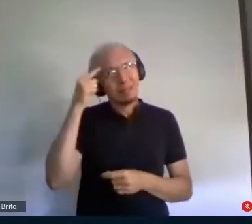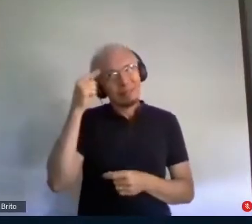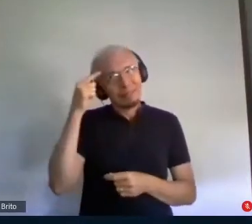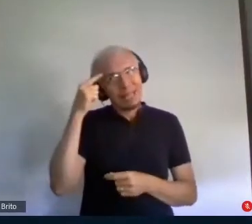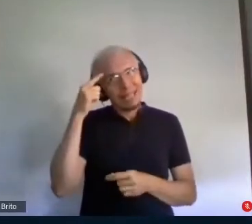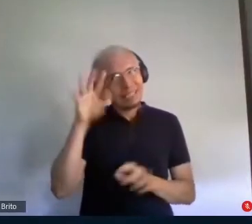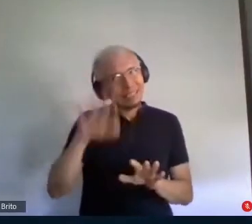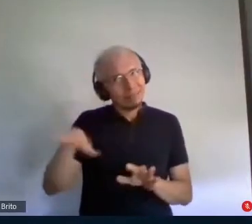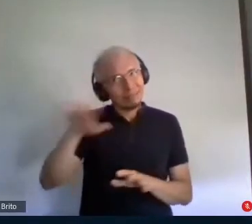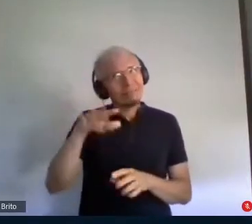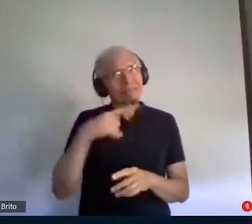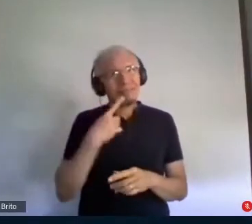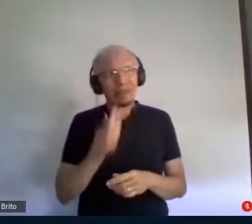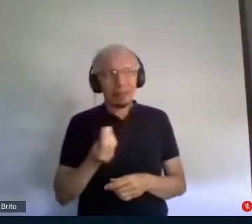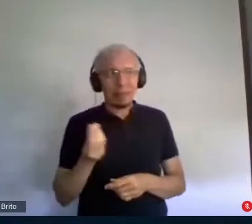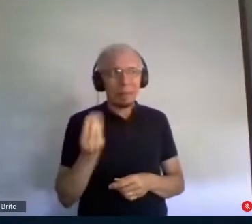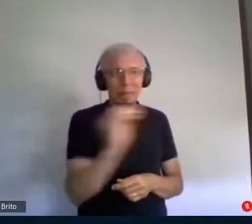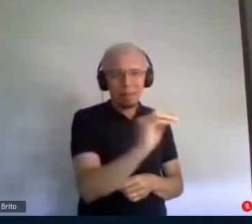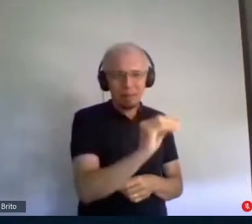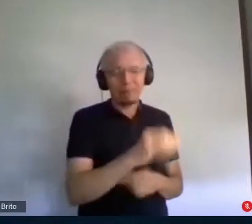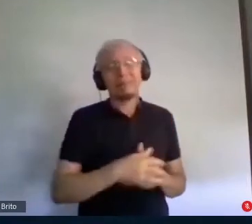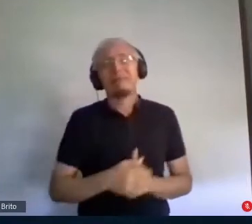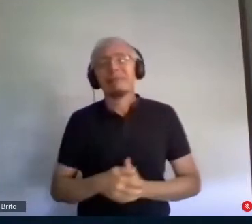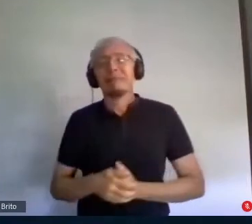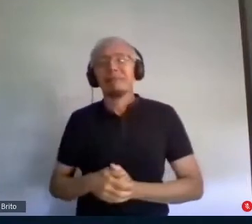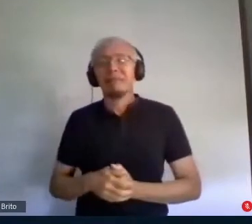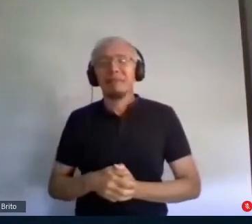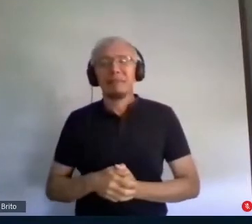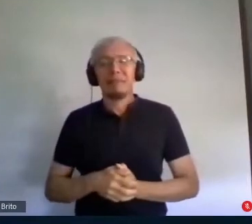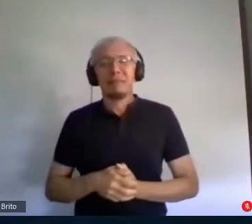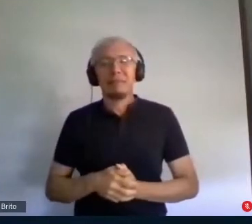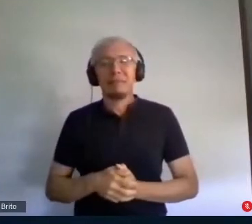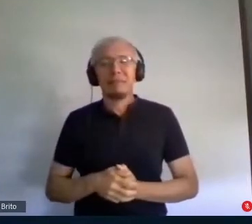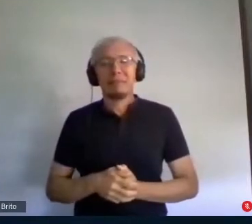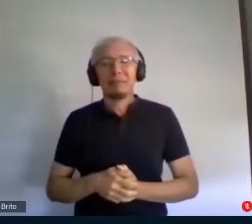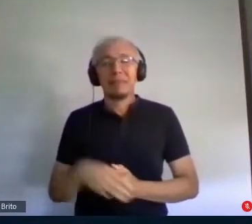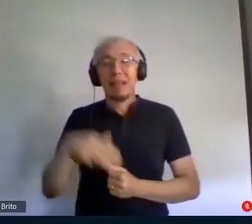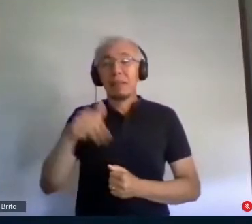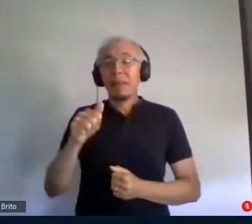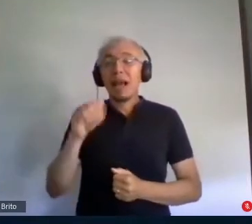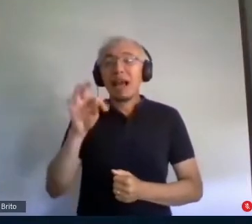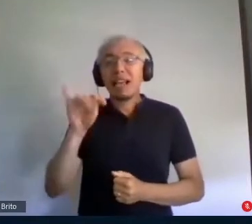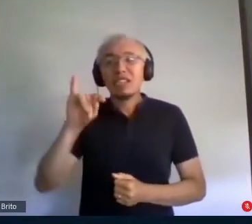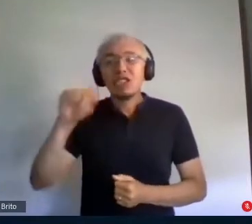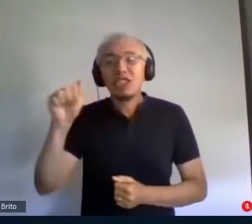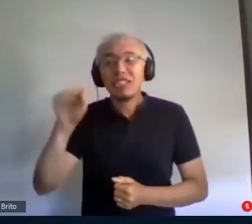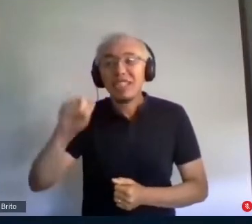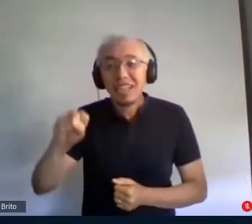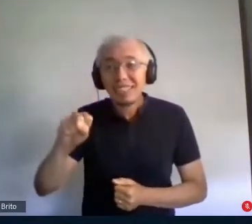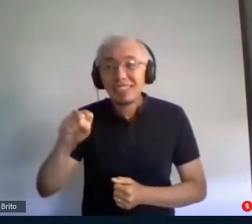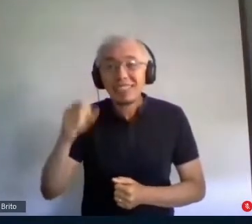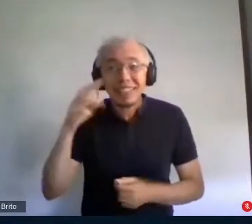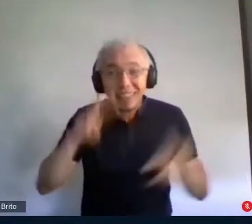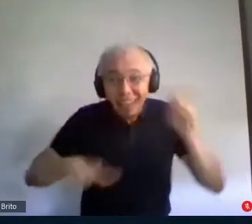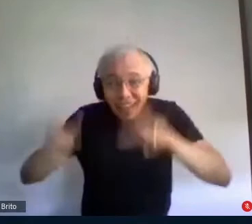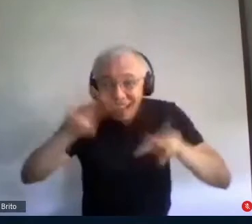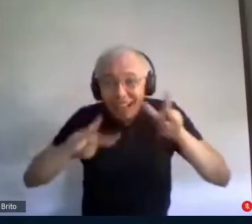aí querem fazer isso. Tá, e o Matias tá aqui? Tá te assistindo? Tá na sala,